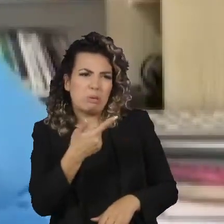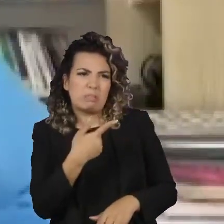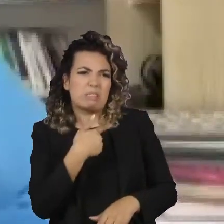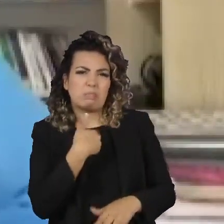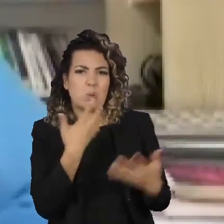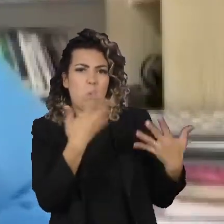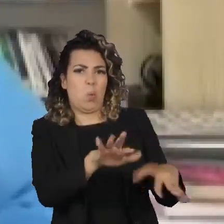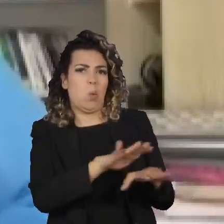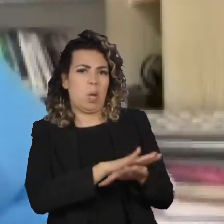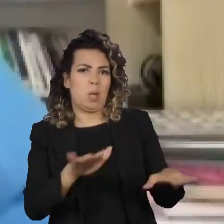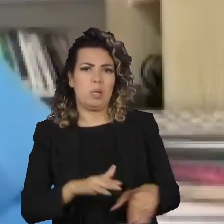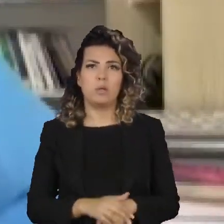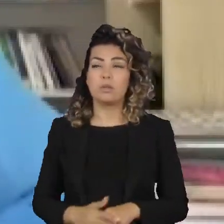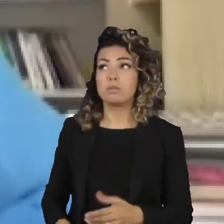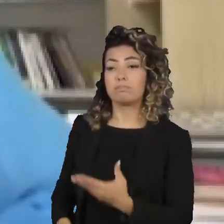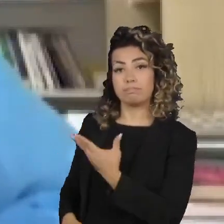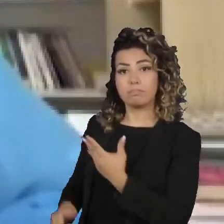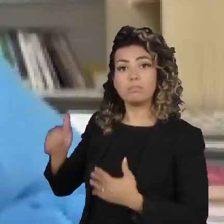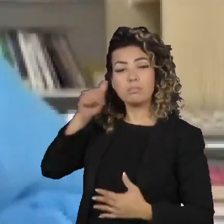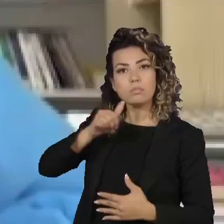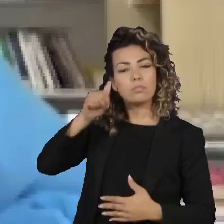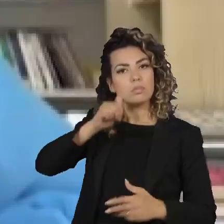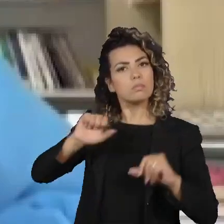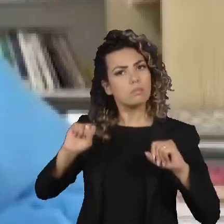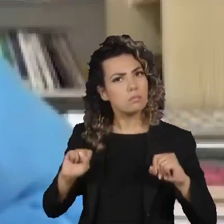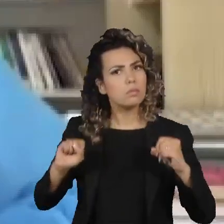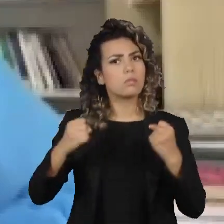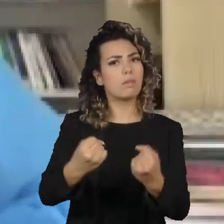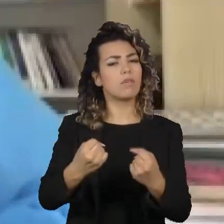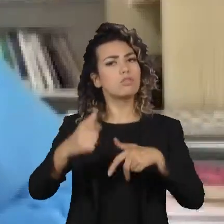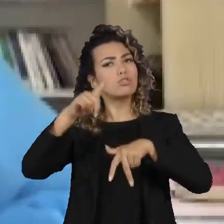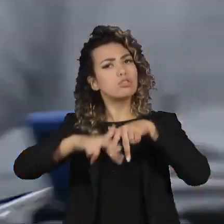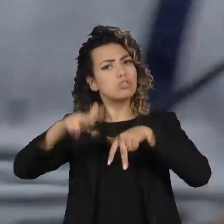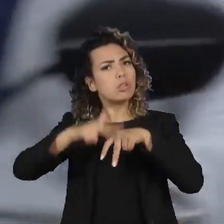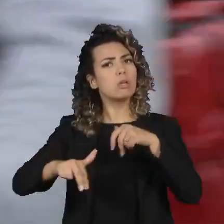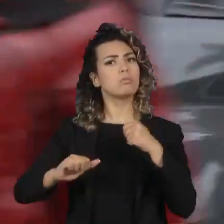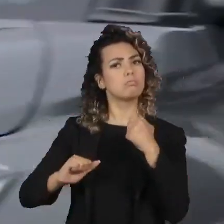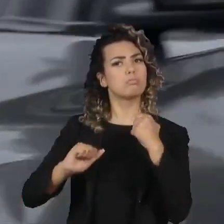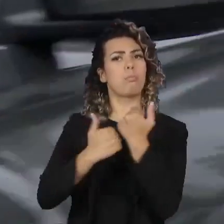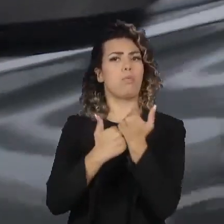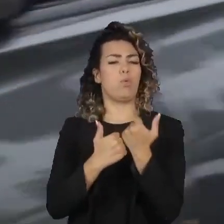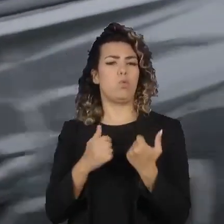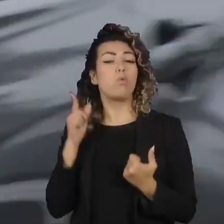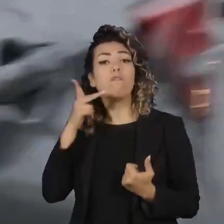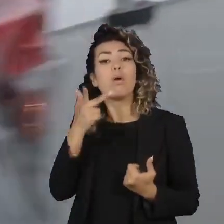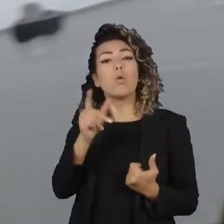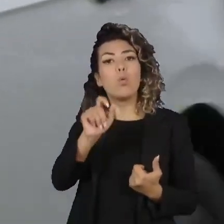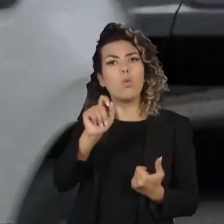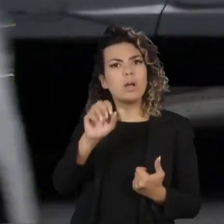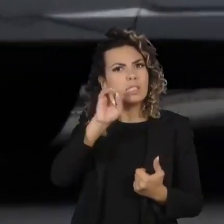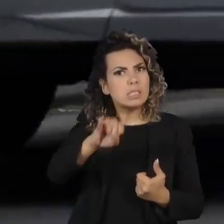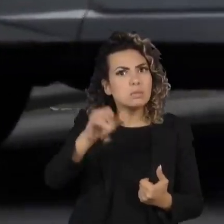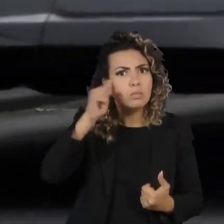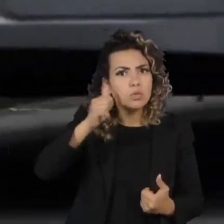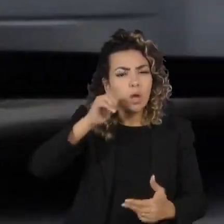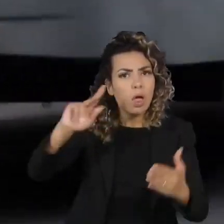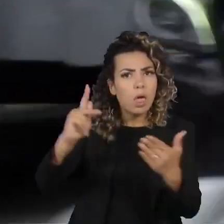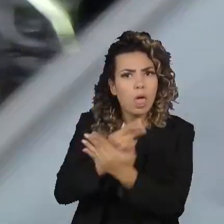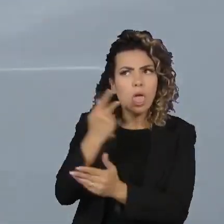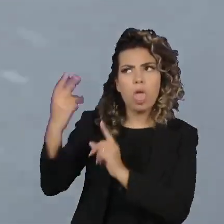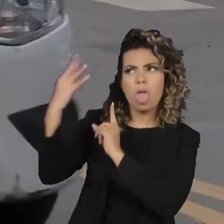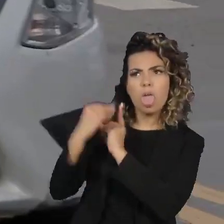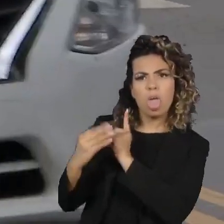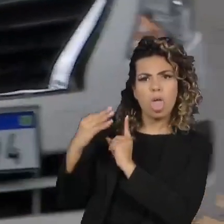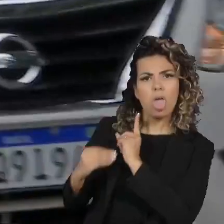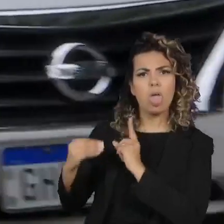promotora, especialista em enfrentamento à violência de gênero, diz que em caso de assédio, a mulher deve comunicar imediatamente à empresa